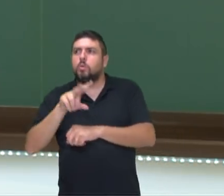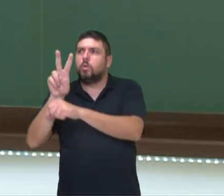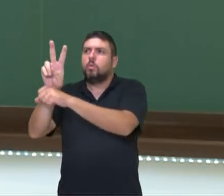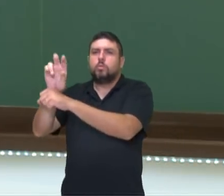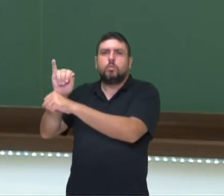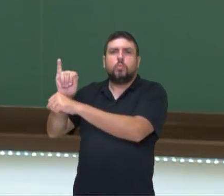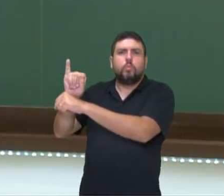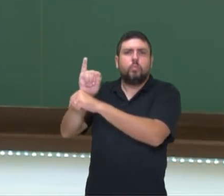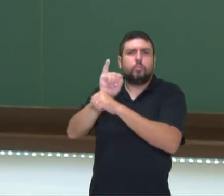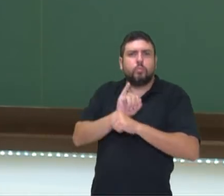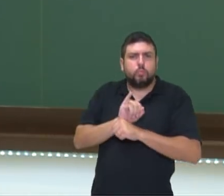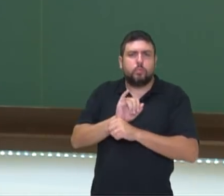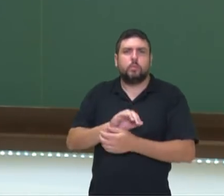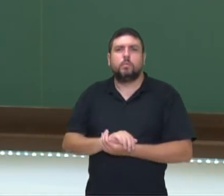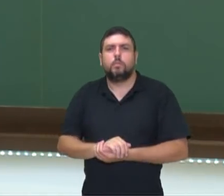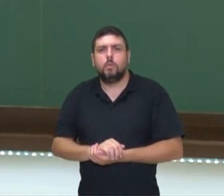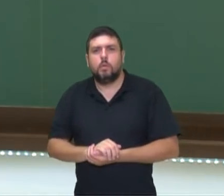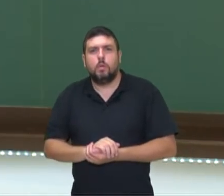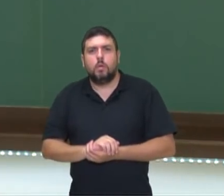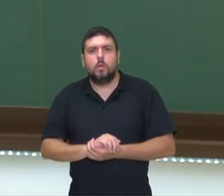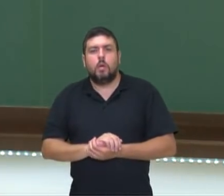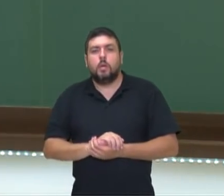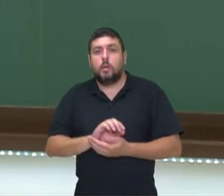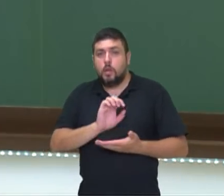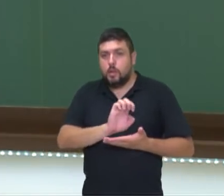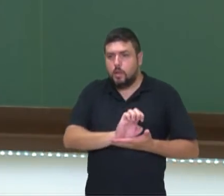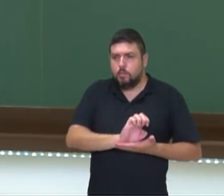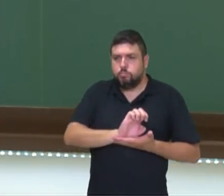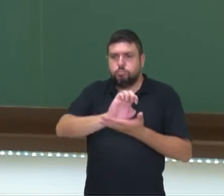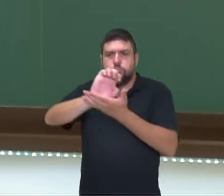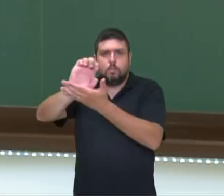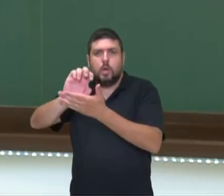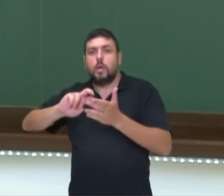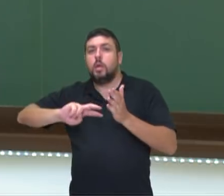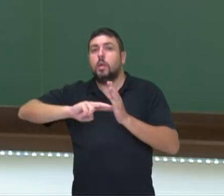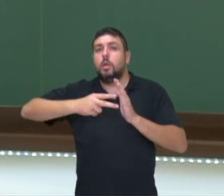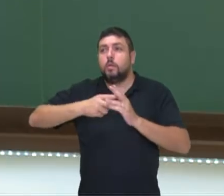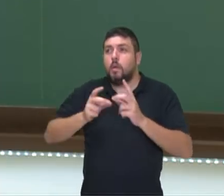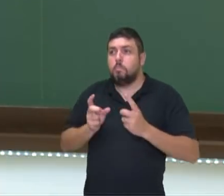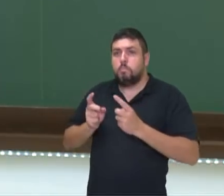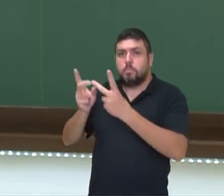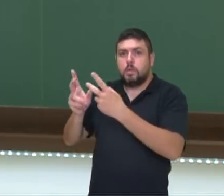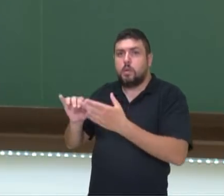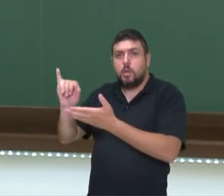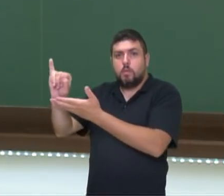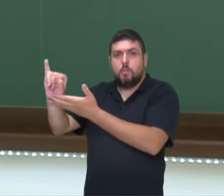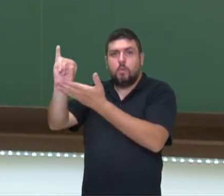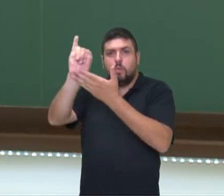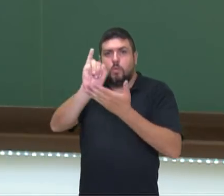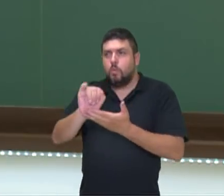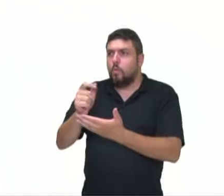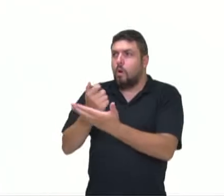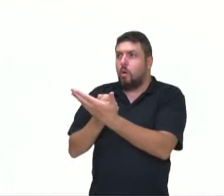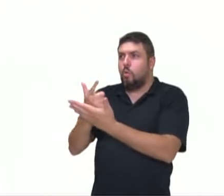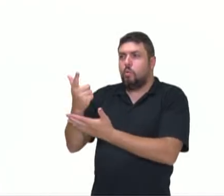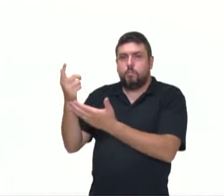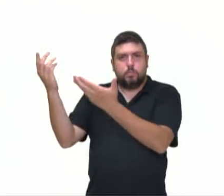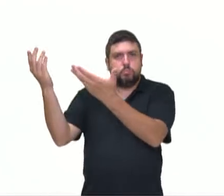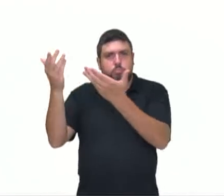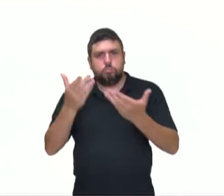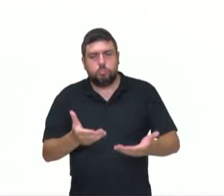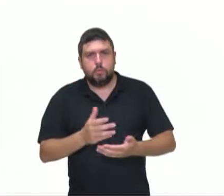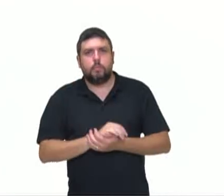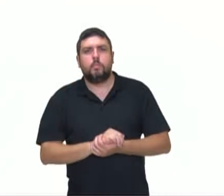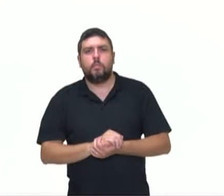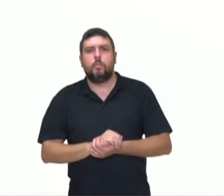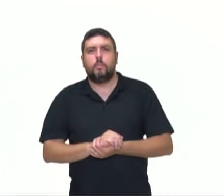entra no nosso país de produto. Exportação é o que a gente manda para os outros, tá? Sabe-se que em determinado ano um país teve